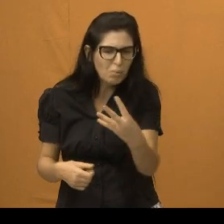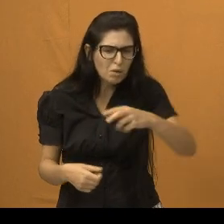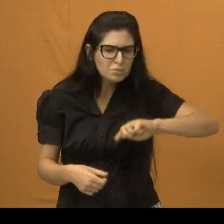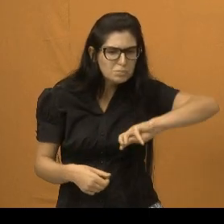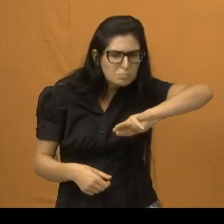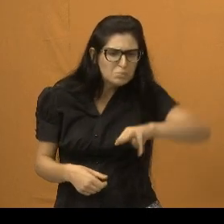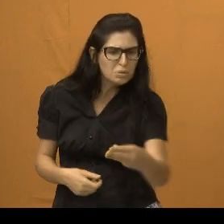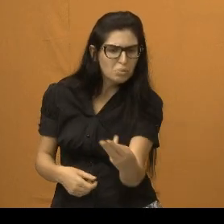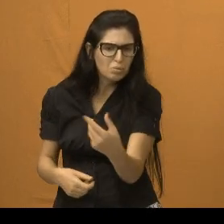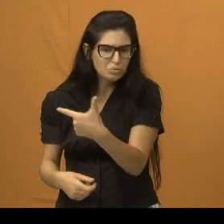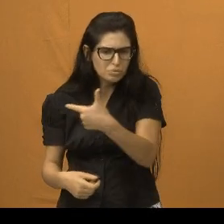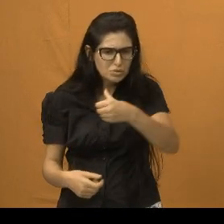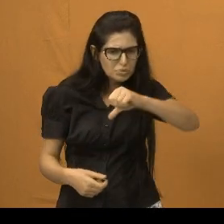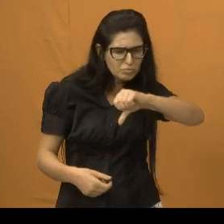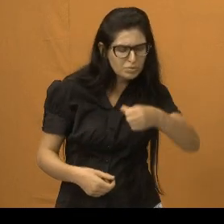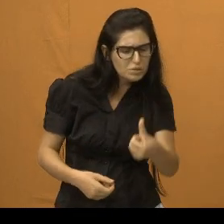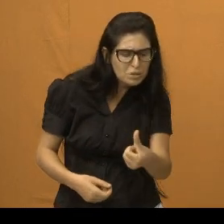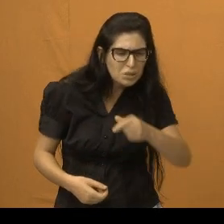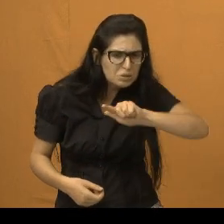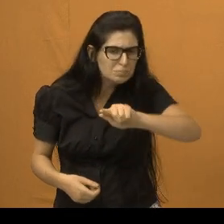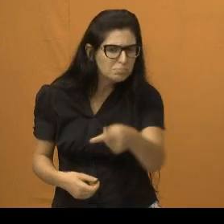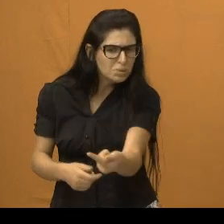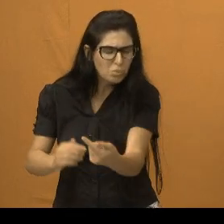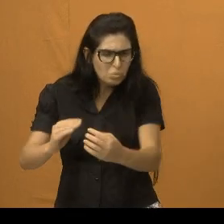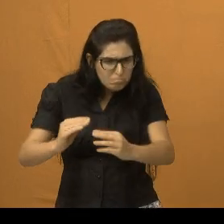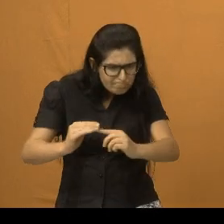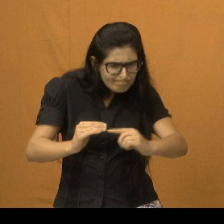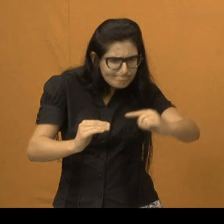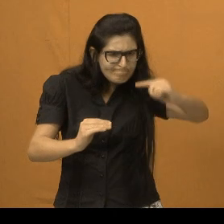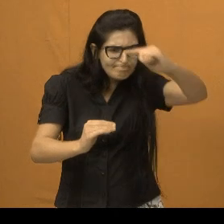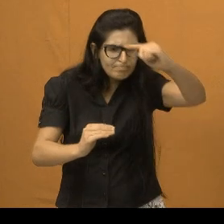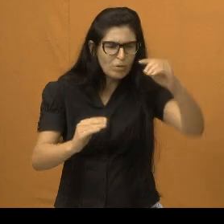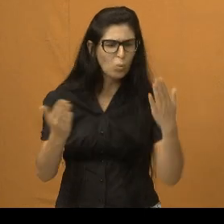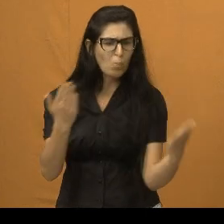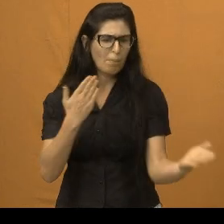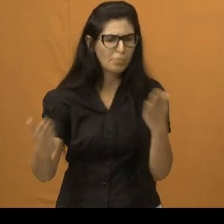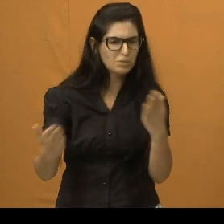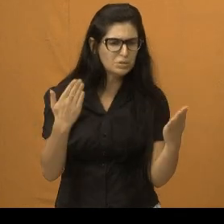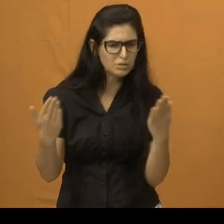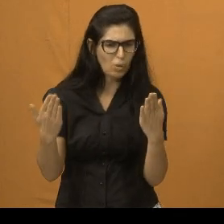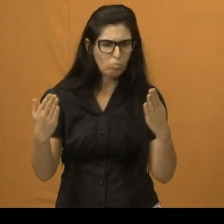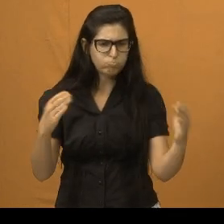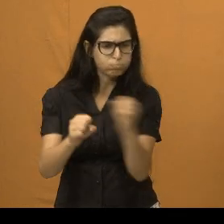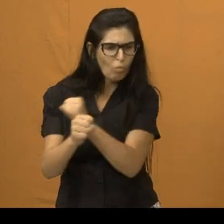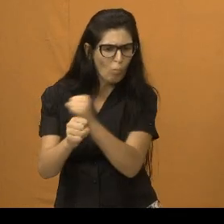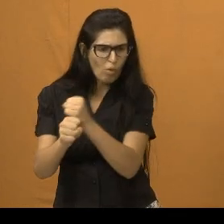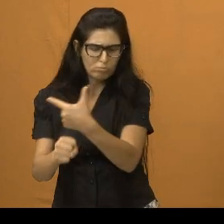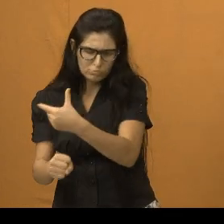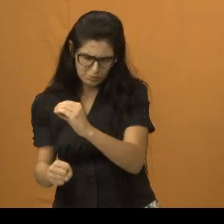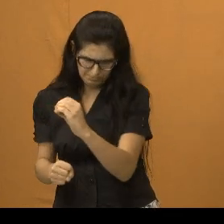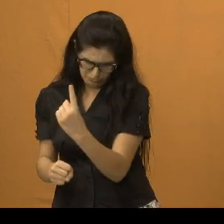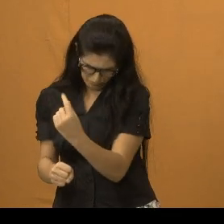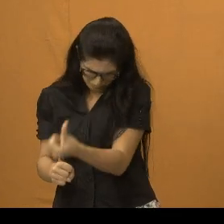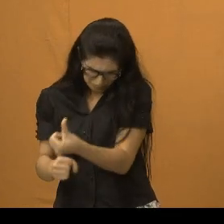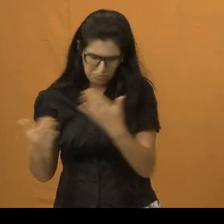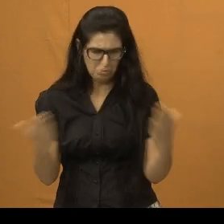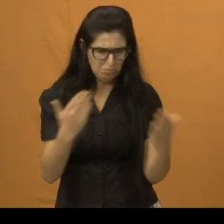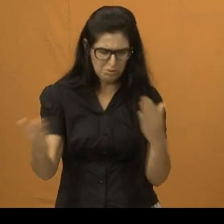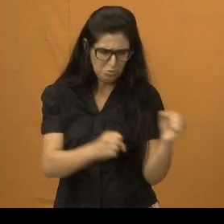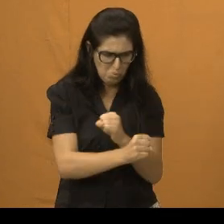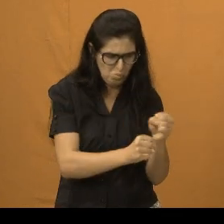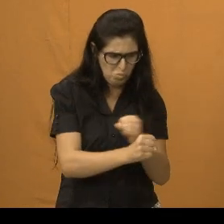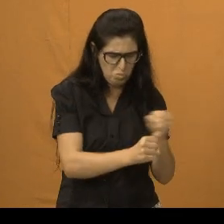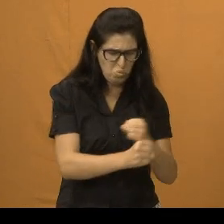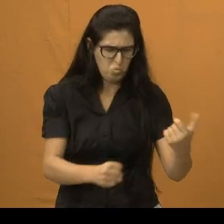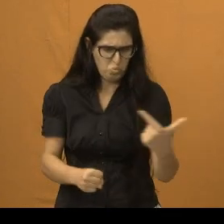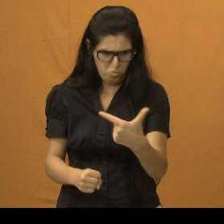54.296.000. Aqui interessante que a gente percebe um grande aumento de um ano para o outro, né? Como eu falei, os intra-orçamentários nada mais é